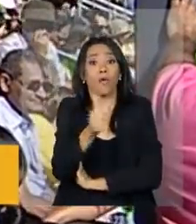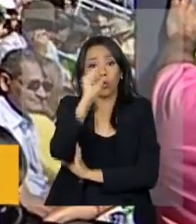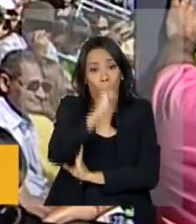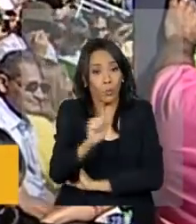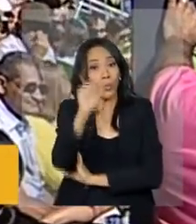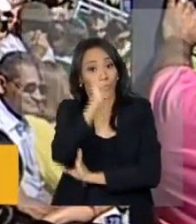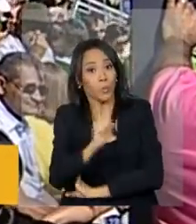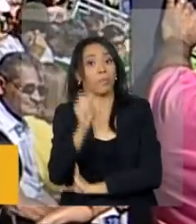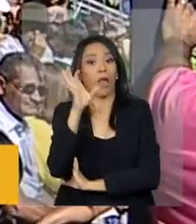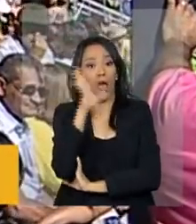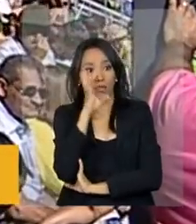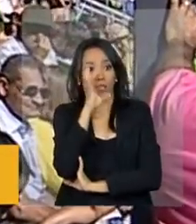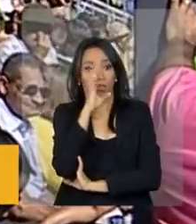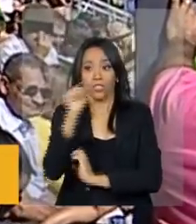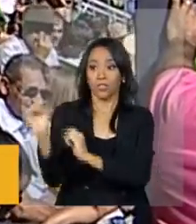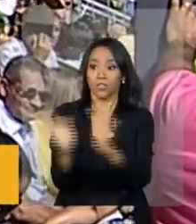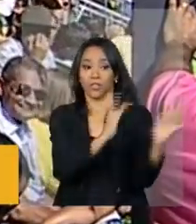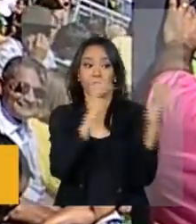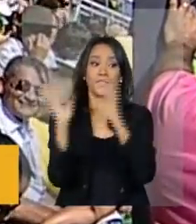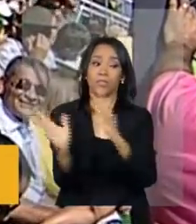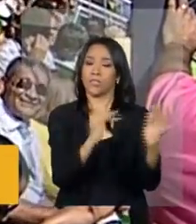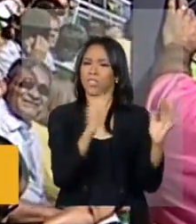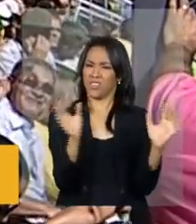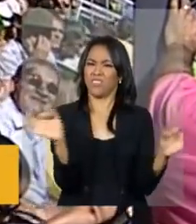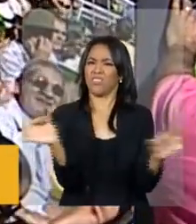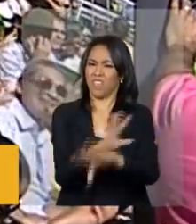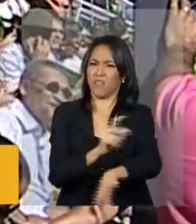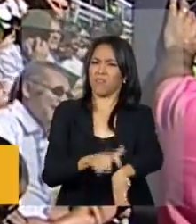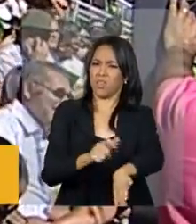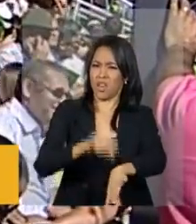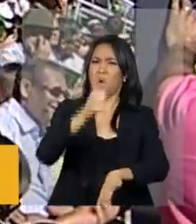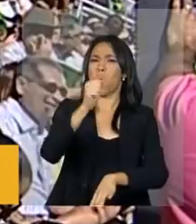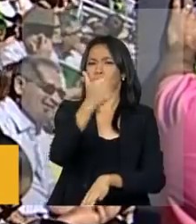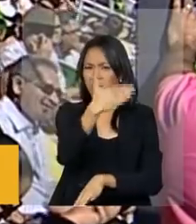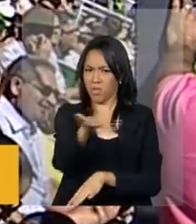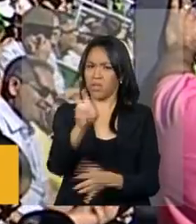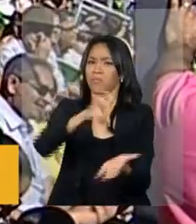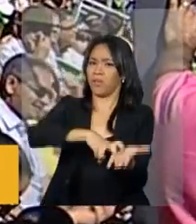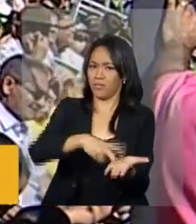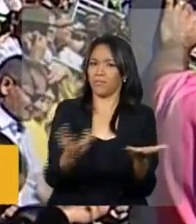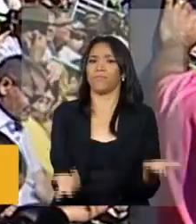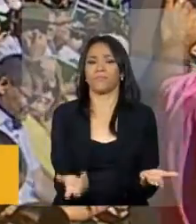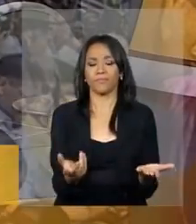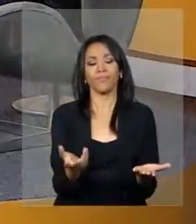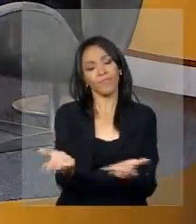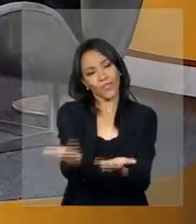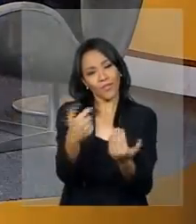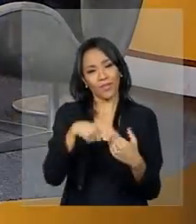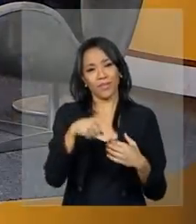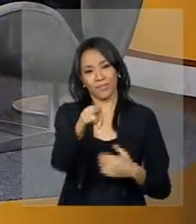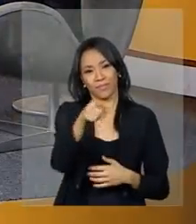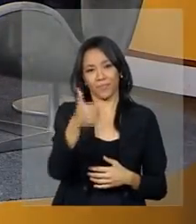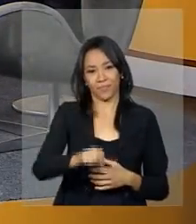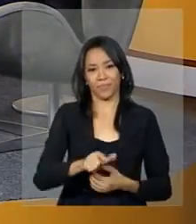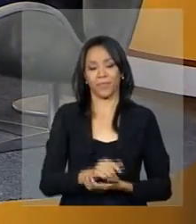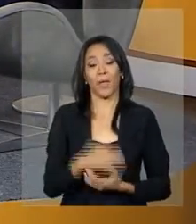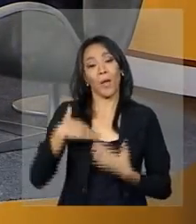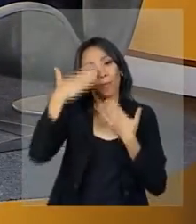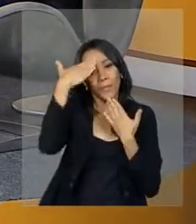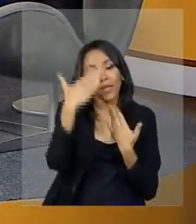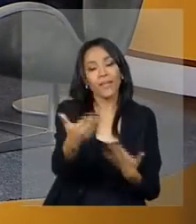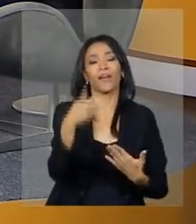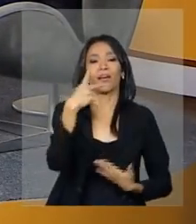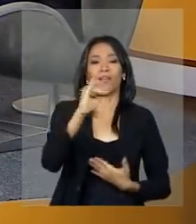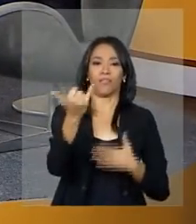para poder conseguir assistir o desfile todinho, que deve terminar por volta de 11h30 da manhã. Voltamos com vocês, José Luiz e Daniele. Obrigado, Luana,